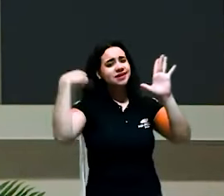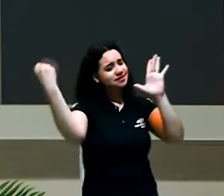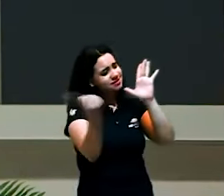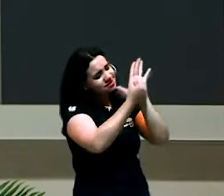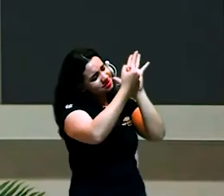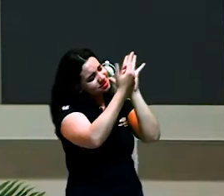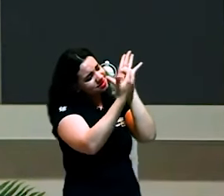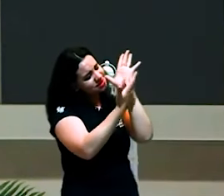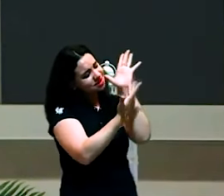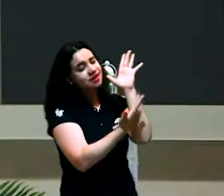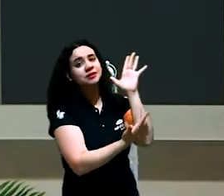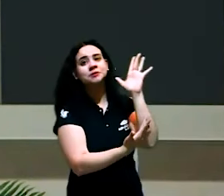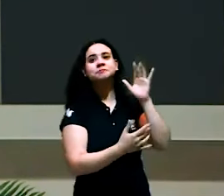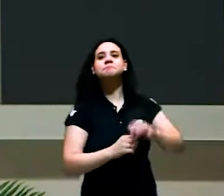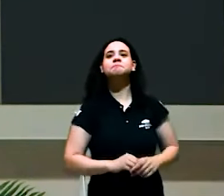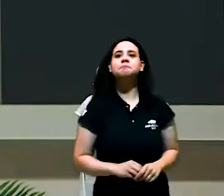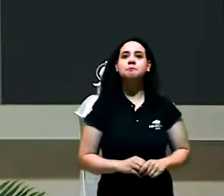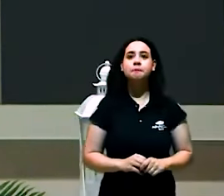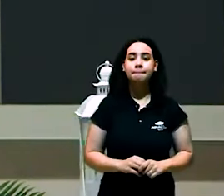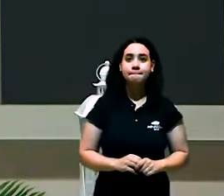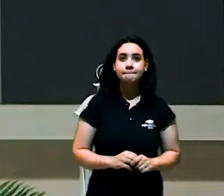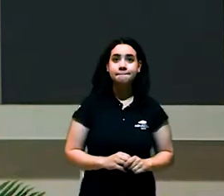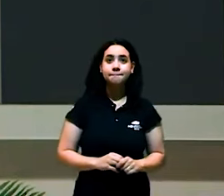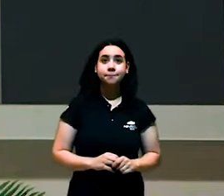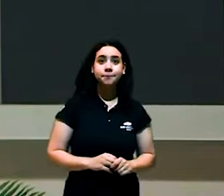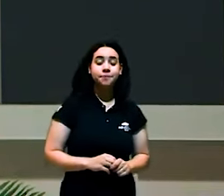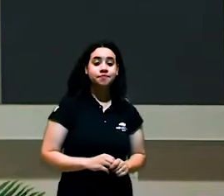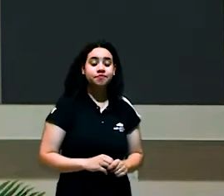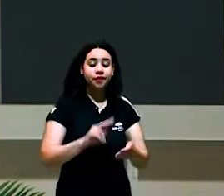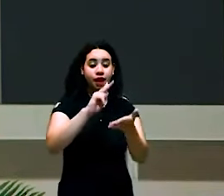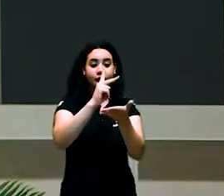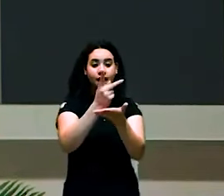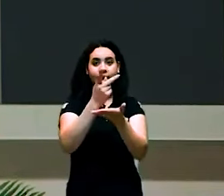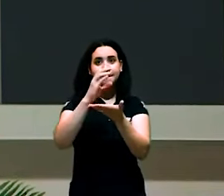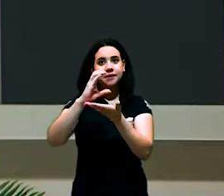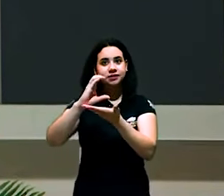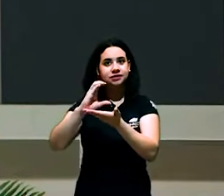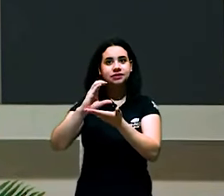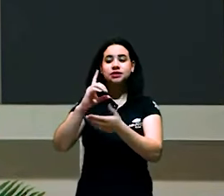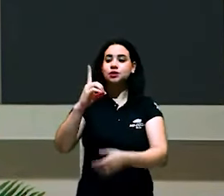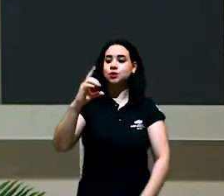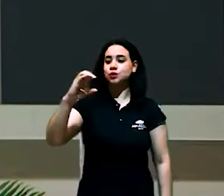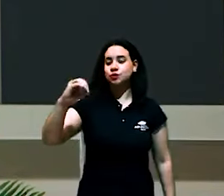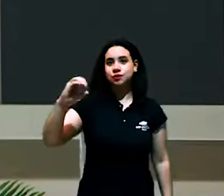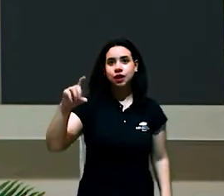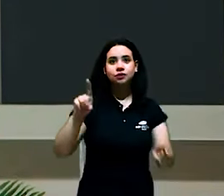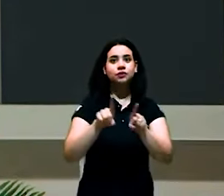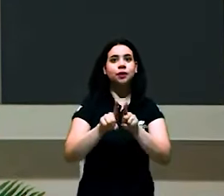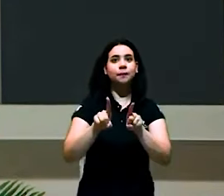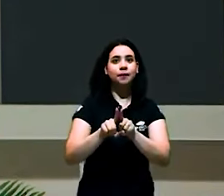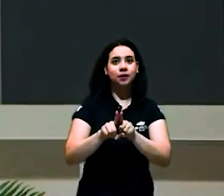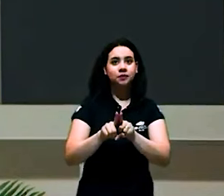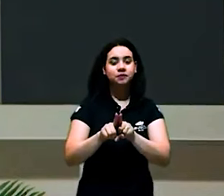Jesus. O hino da harpa, creio que é o número 100 e o 289. O bom consolador e o sangue